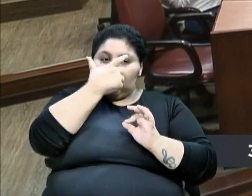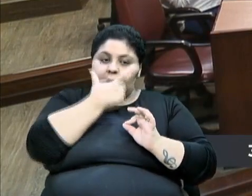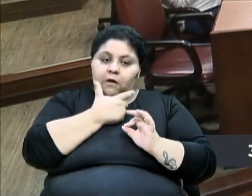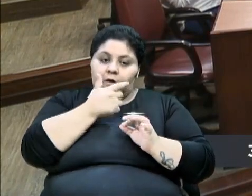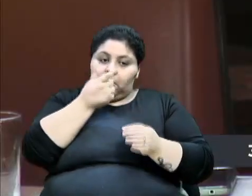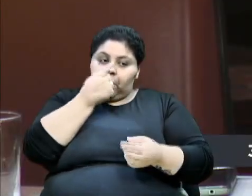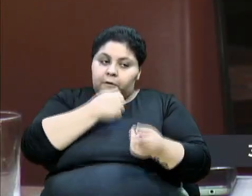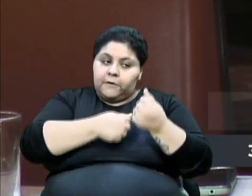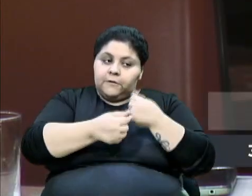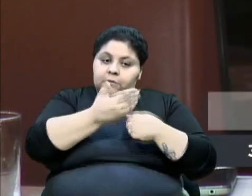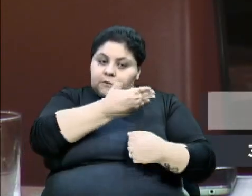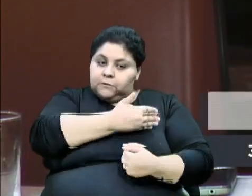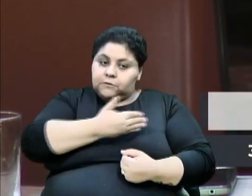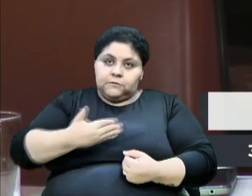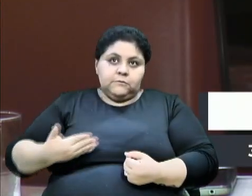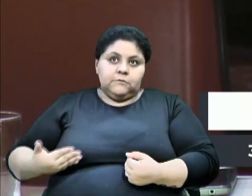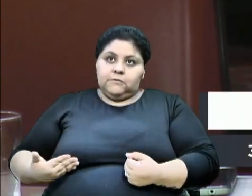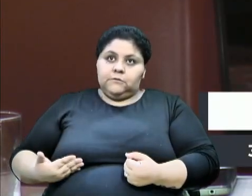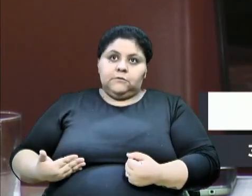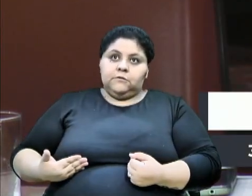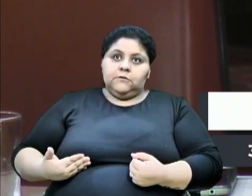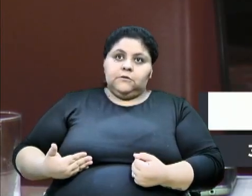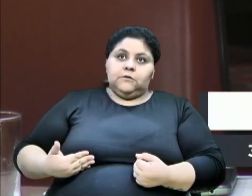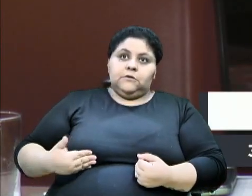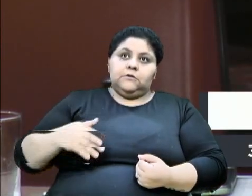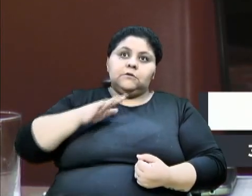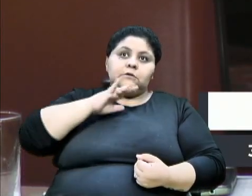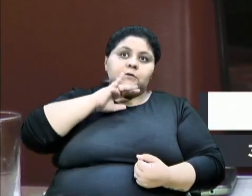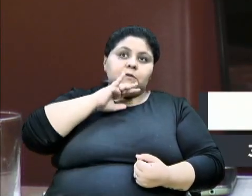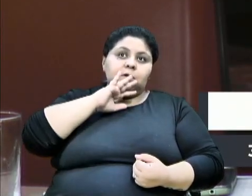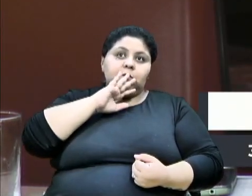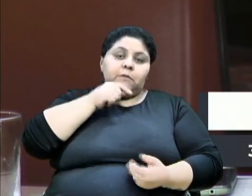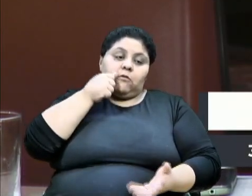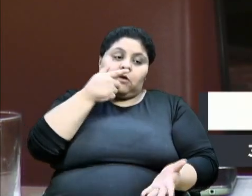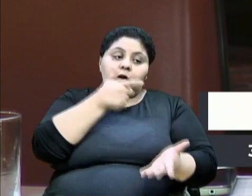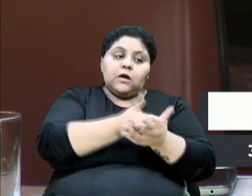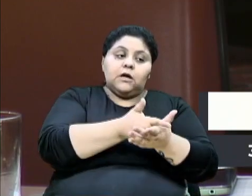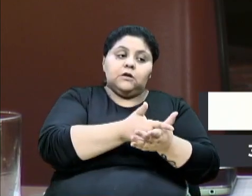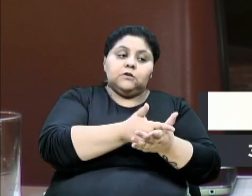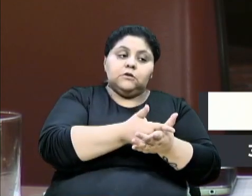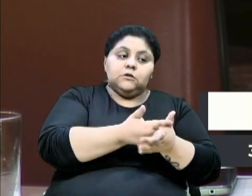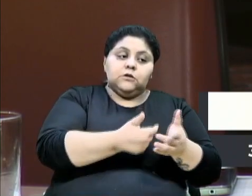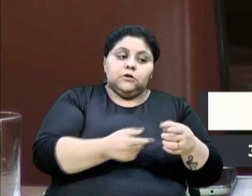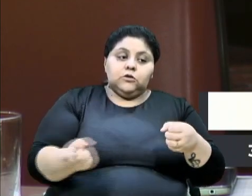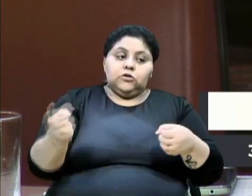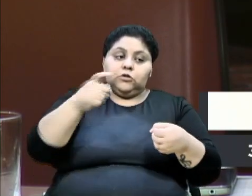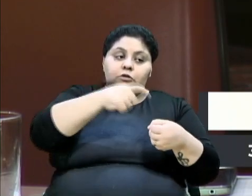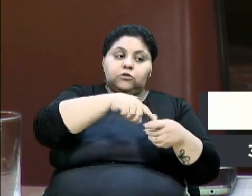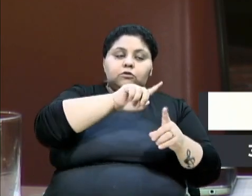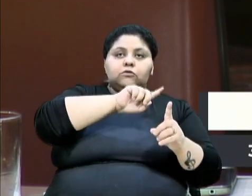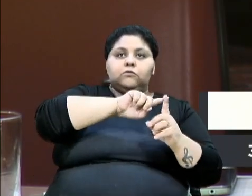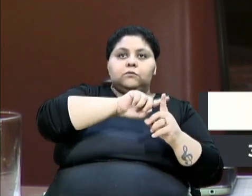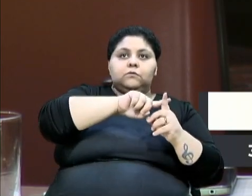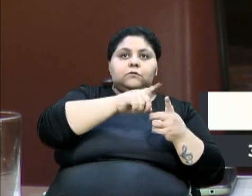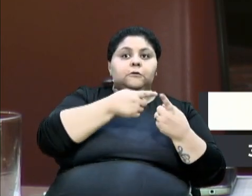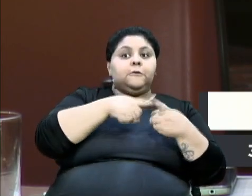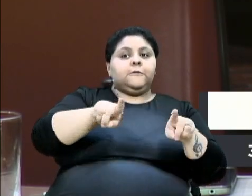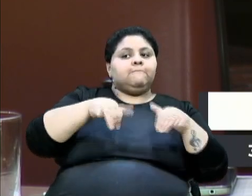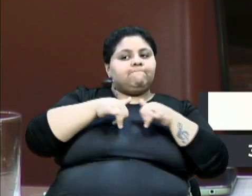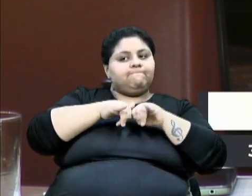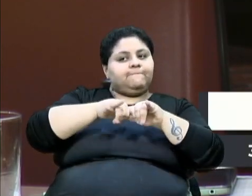não é mal gasto quando é para ter esse retorno positivo que o senhor aborda. Mas se a gente tivesse a